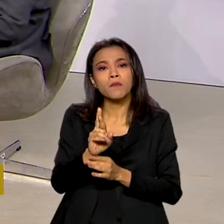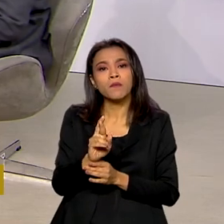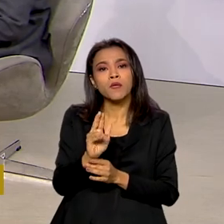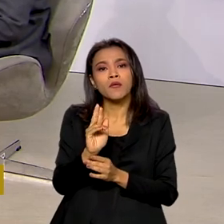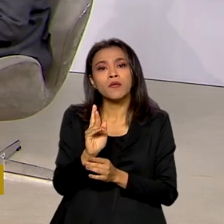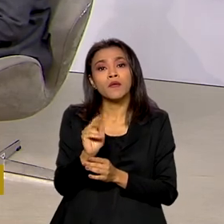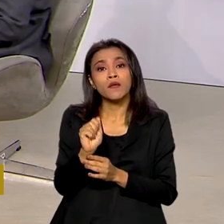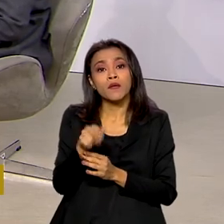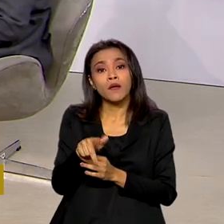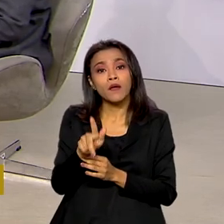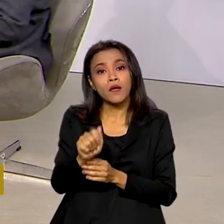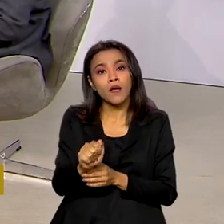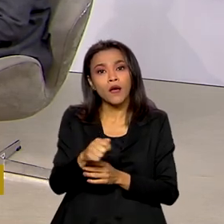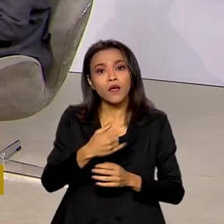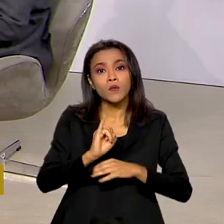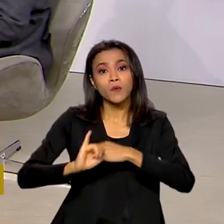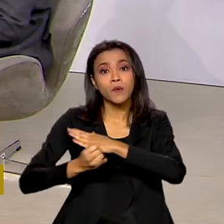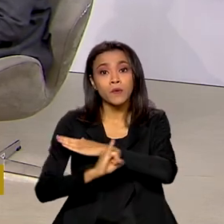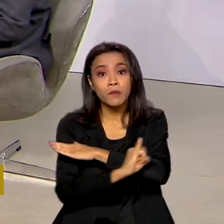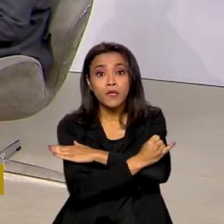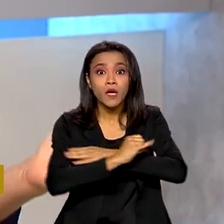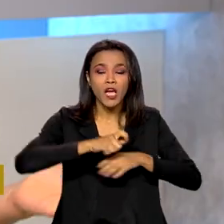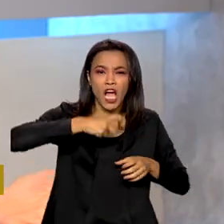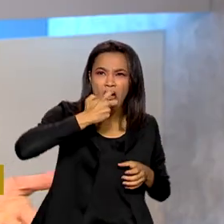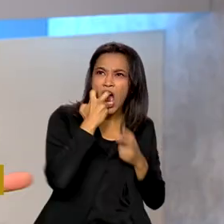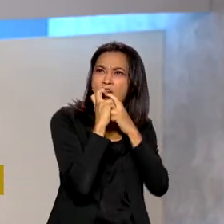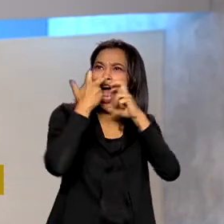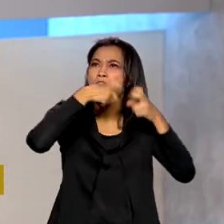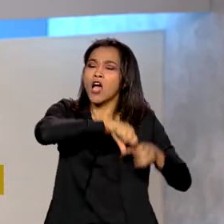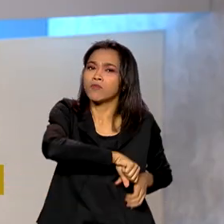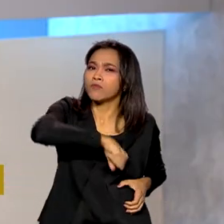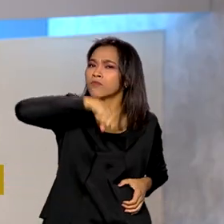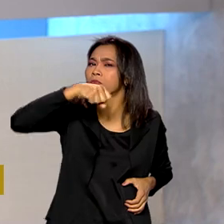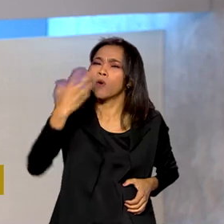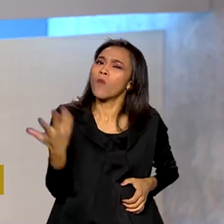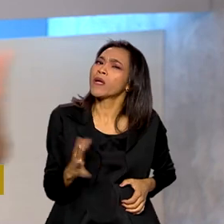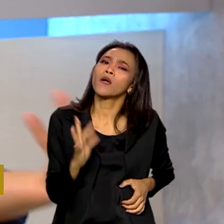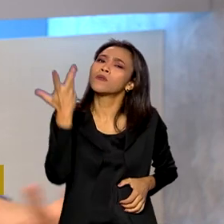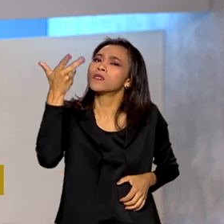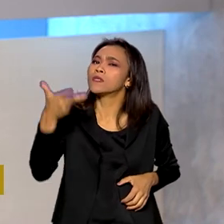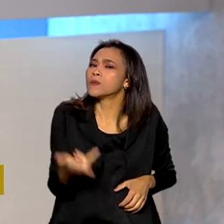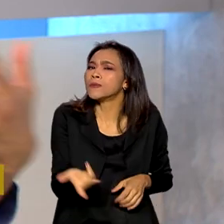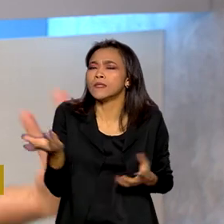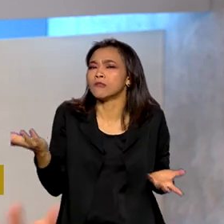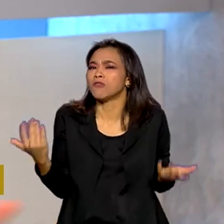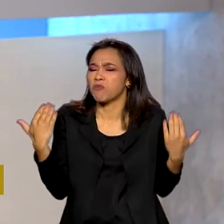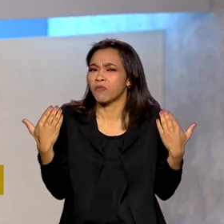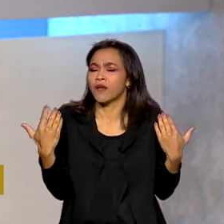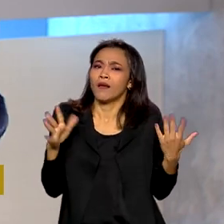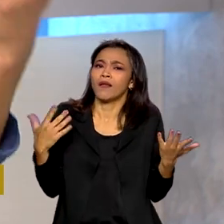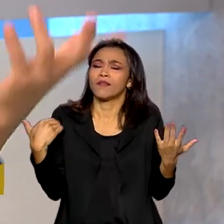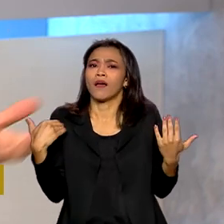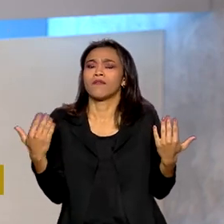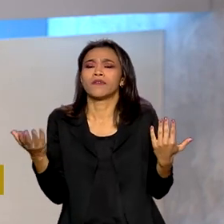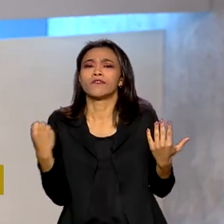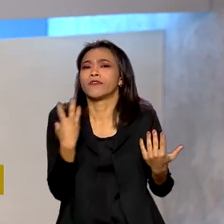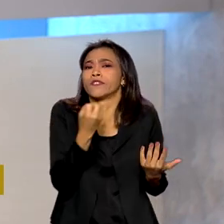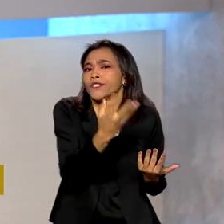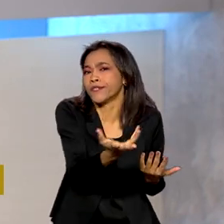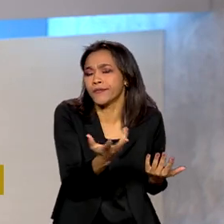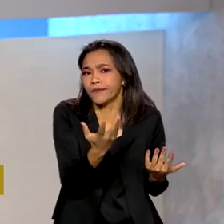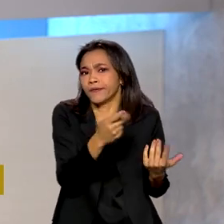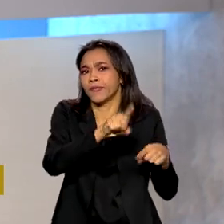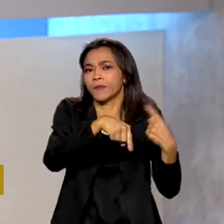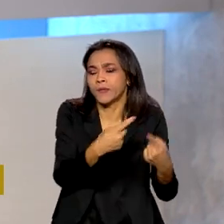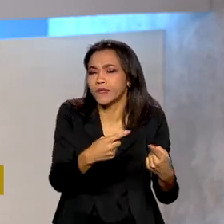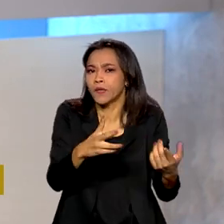uma mensagem que se espalhou assim tão rapidamente, né? E ele estava fazendo uma viagem. O que fez com que, no meio da viagem, ele desse esse